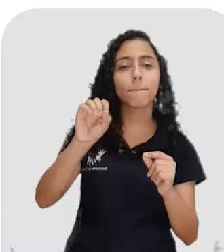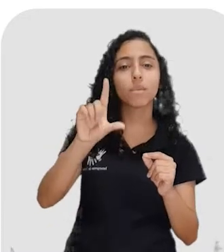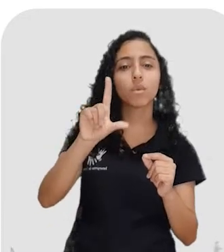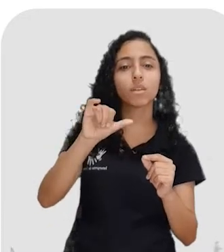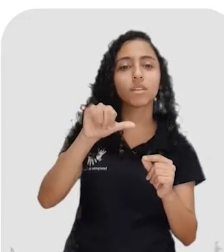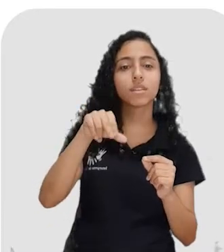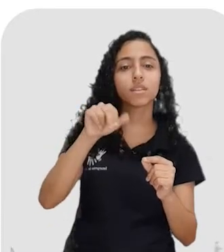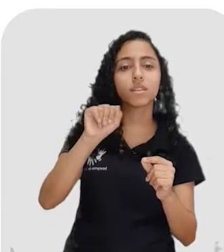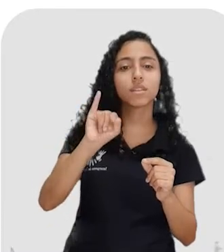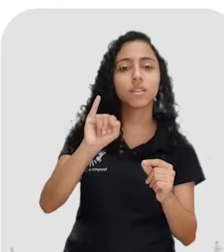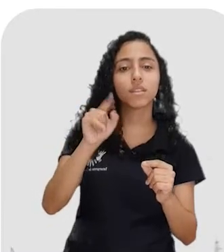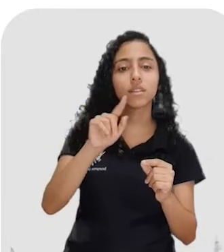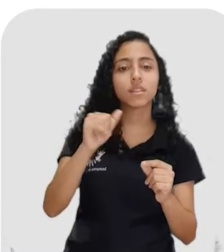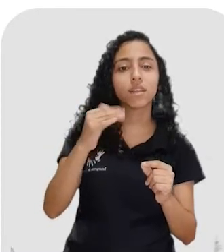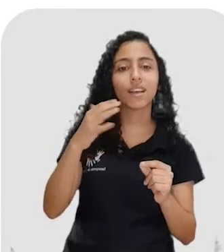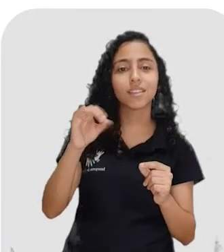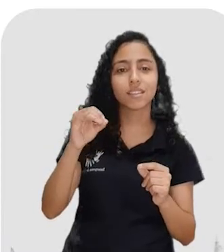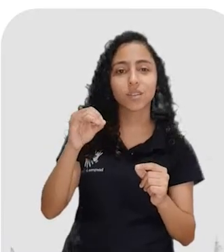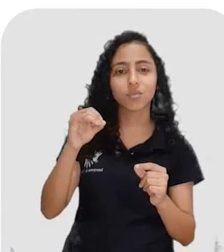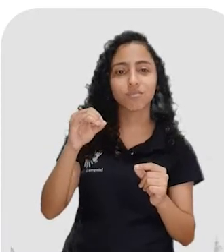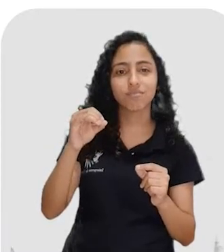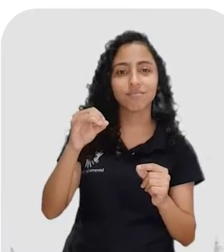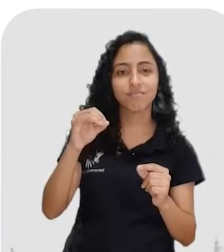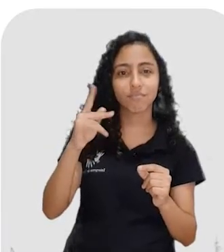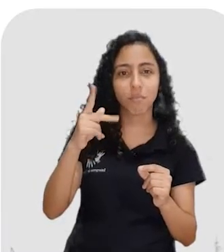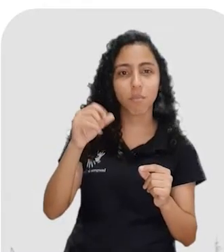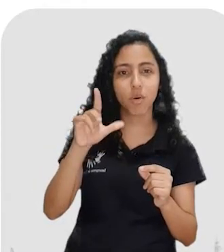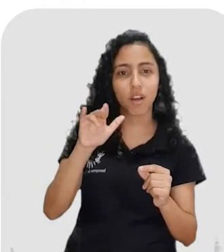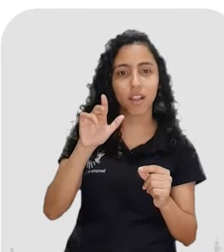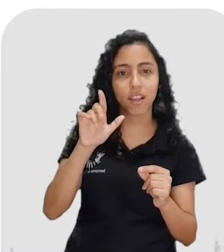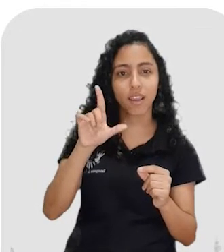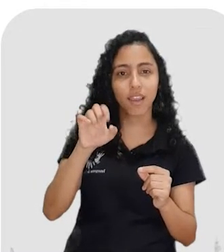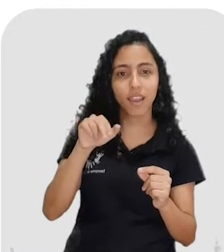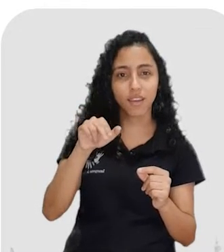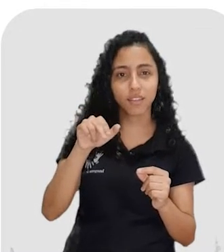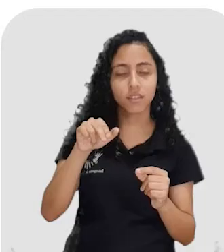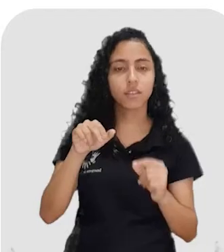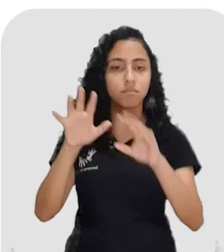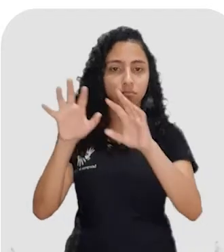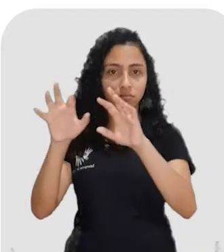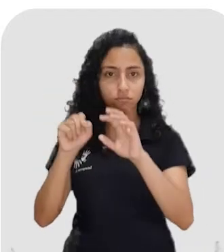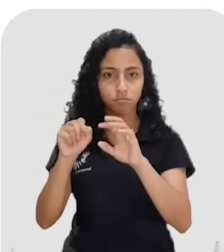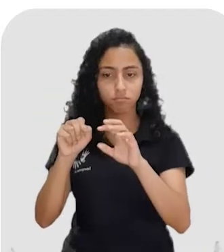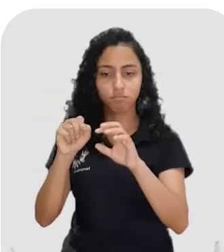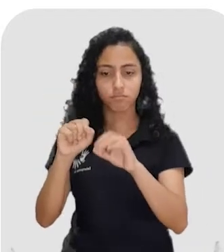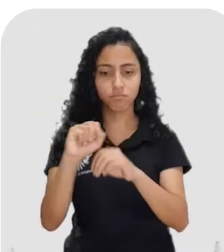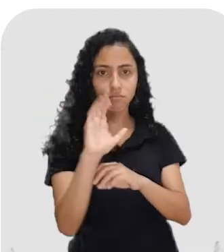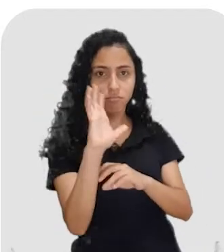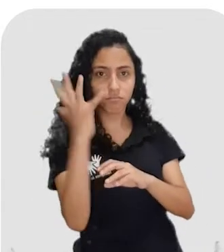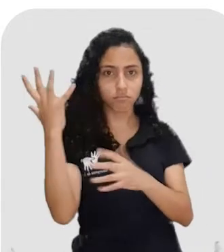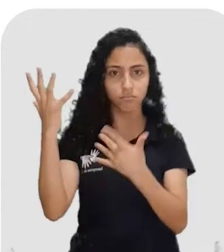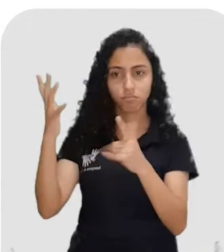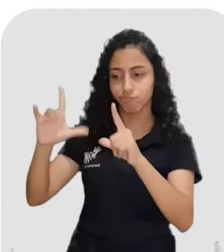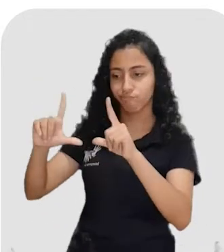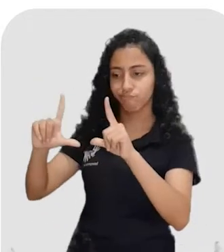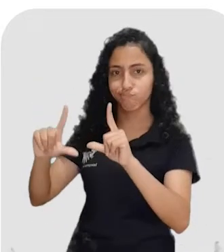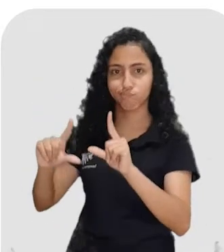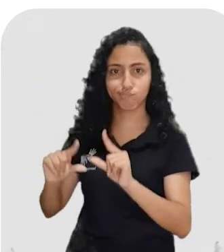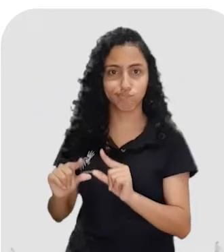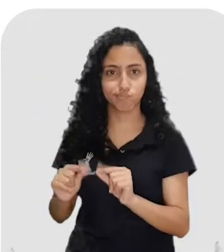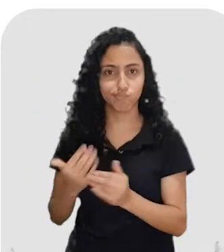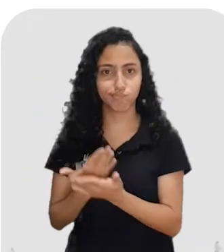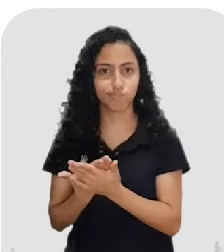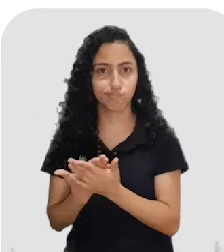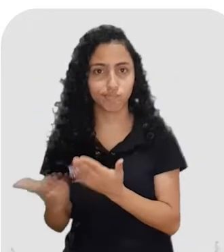de polinização. Nesse caso aqui, o estudo mostra o seguinte, ele pega aquele mesmo déficit de